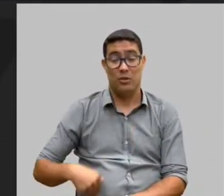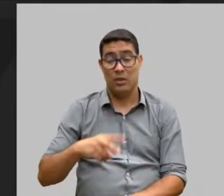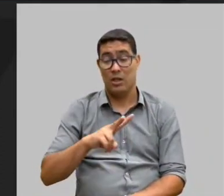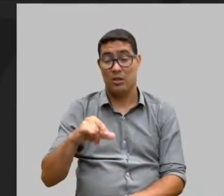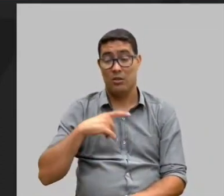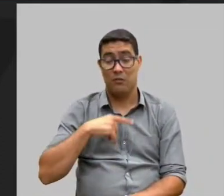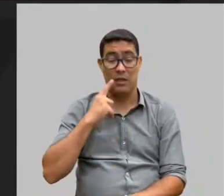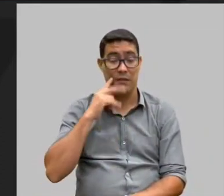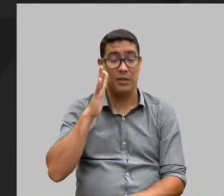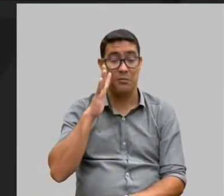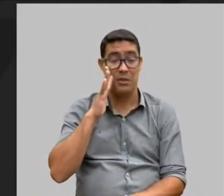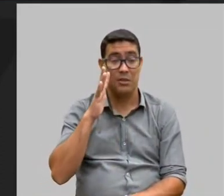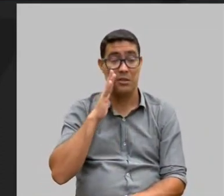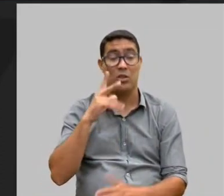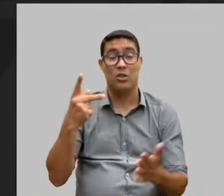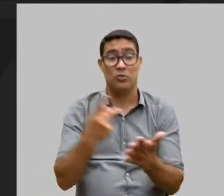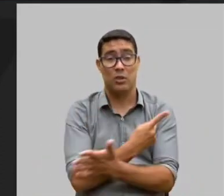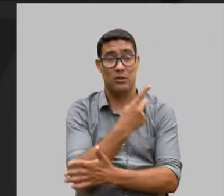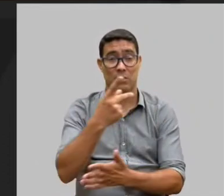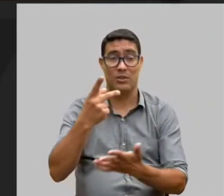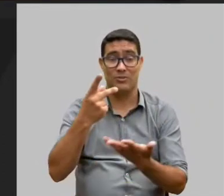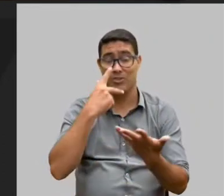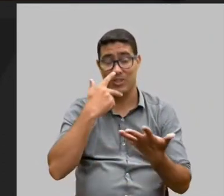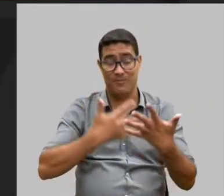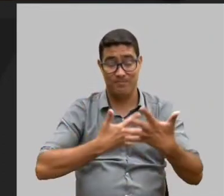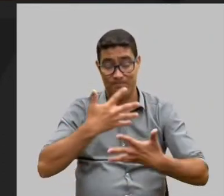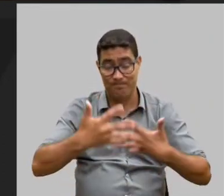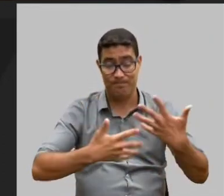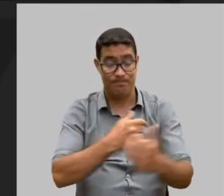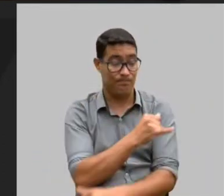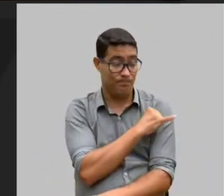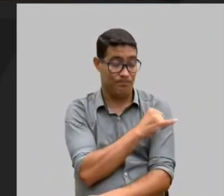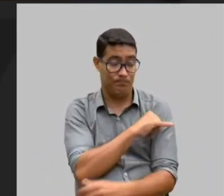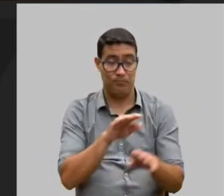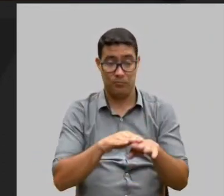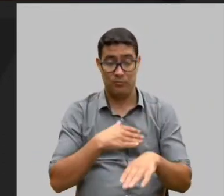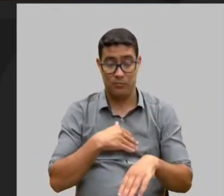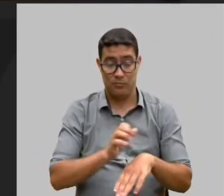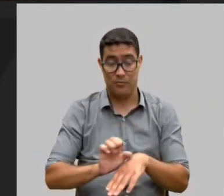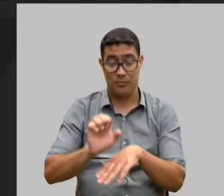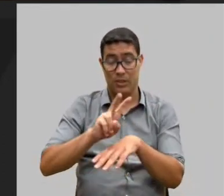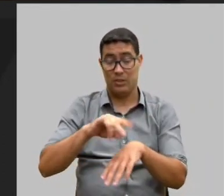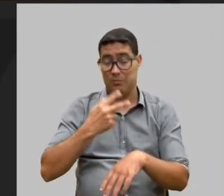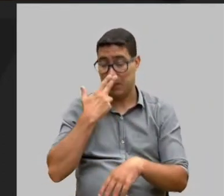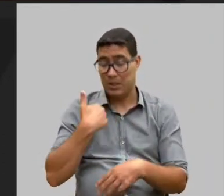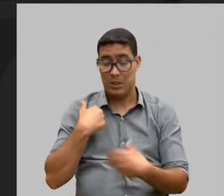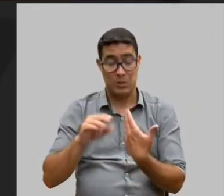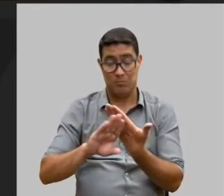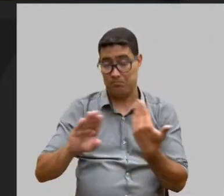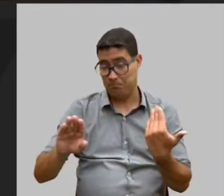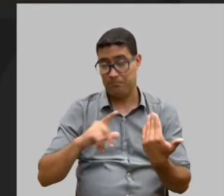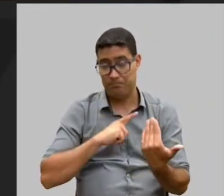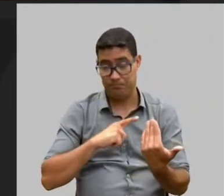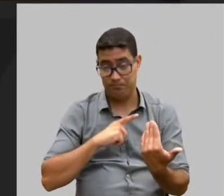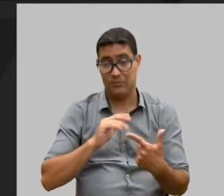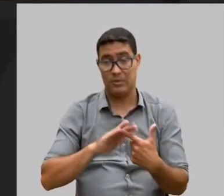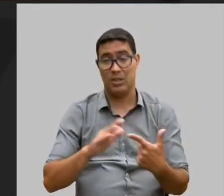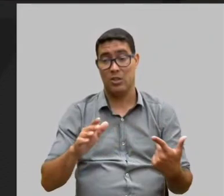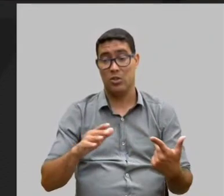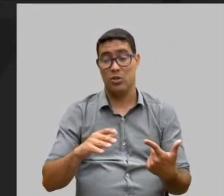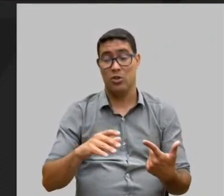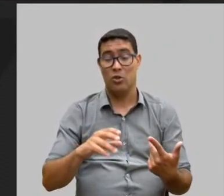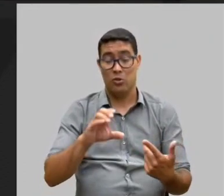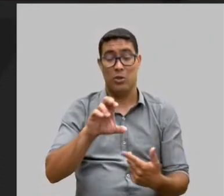penúria e a gente pega o exemplo do que de Janeiro onde o Estado está ausente Infelizmente o crime organizado